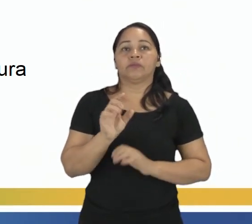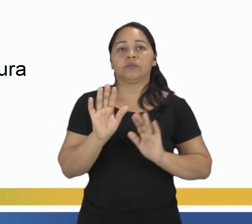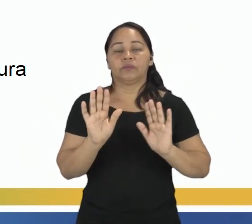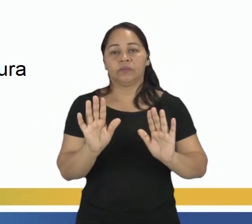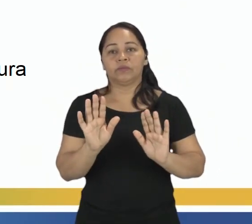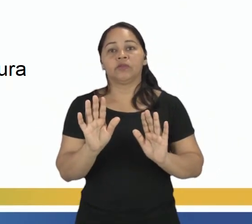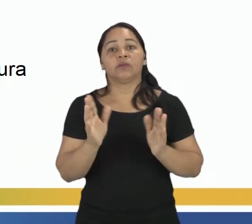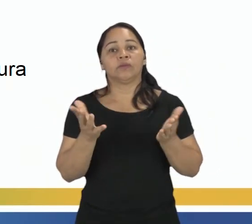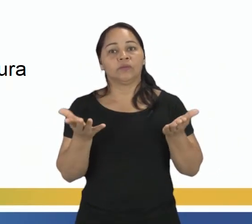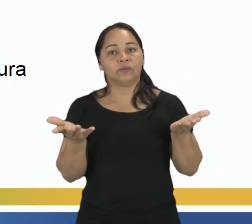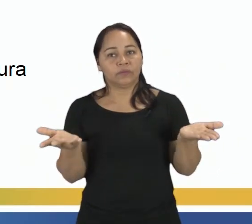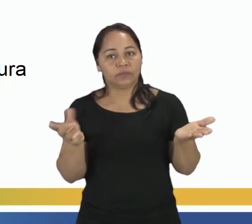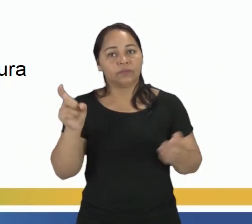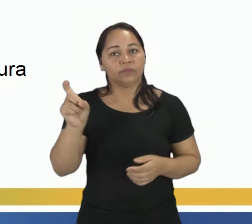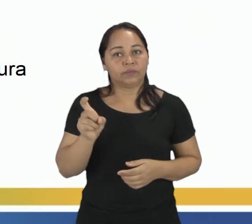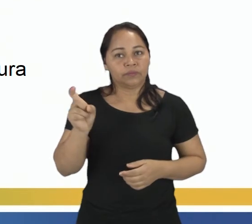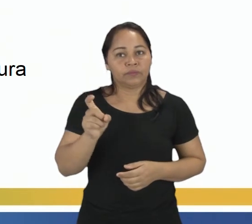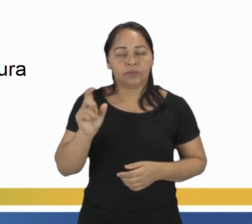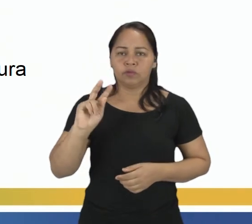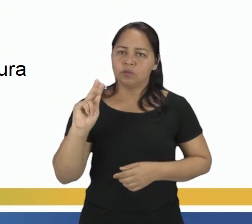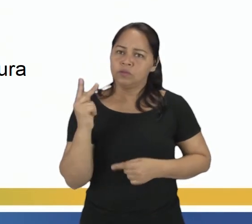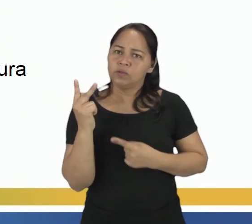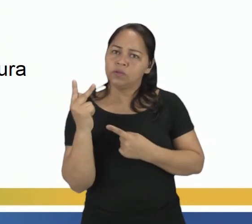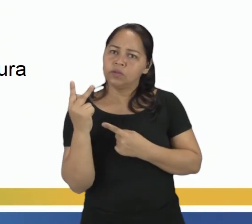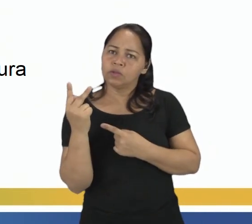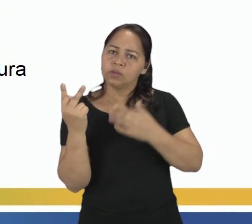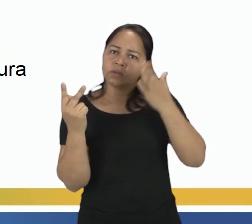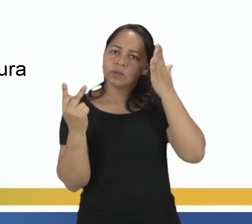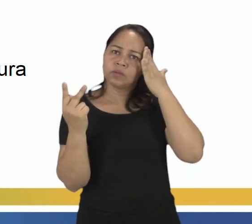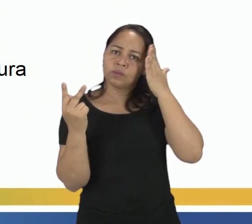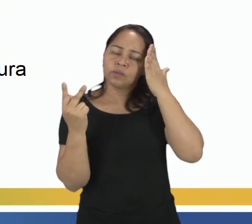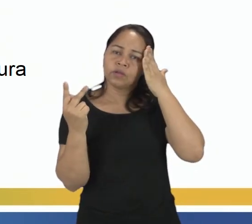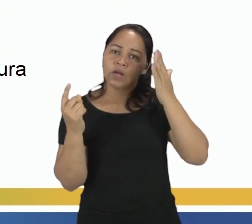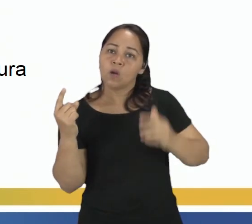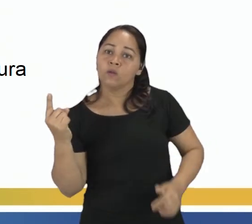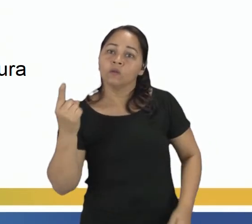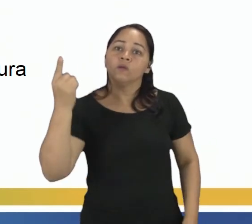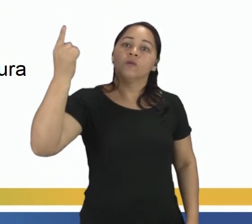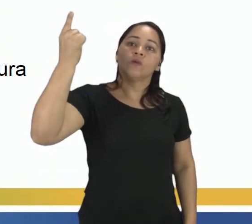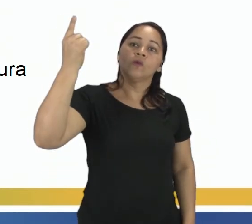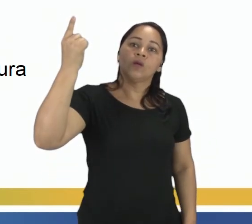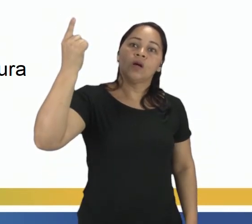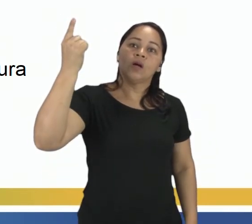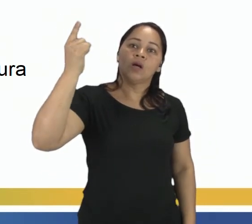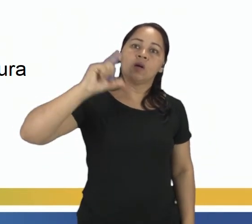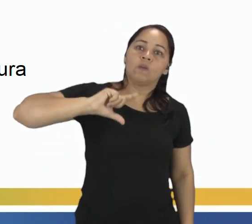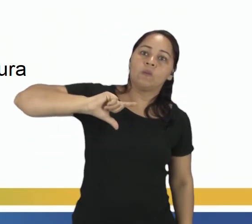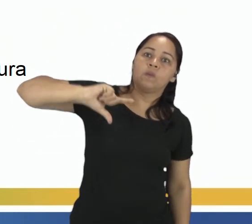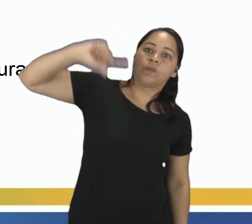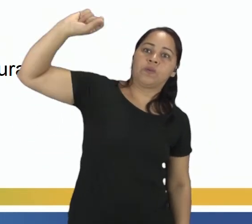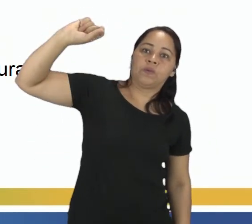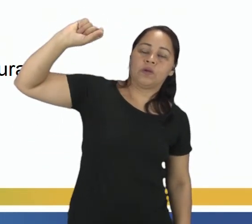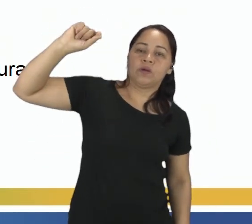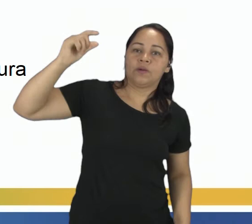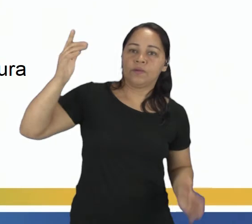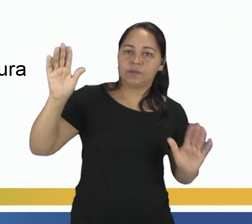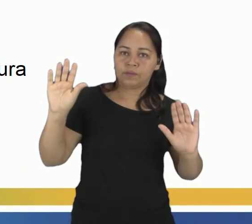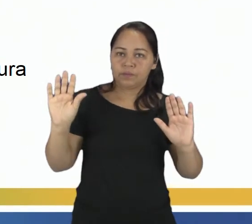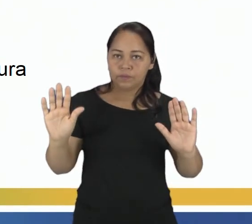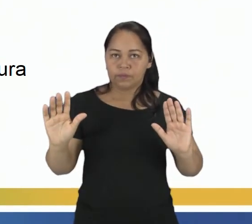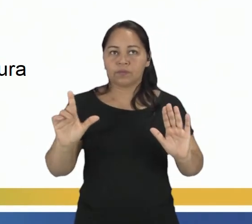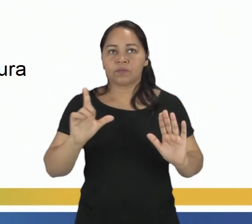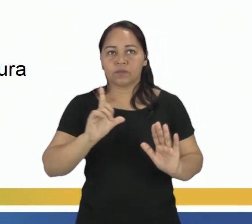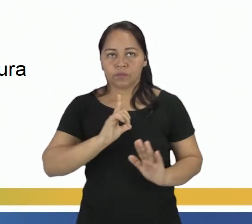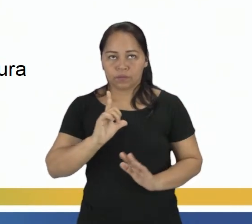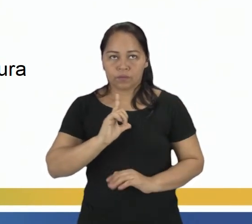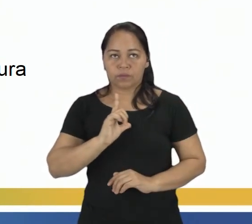x do vértice. O h, se ele quisesse saber a altura máxima, o h está no lugar do y em uma função de